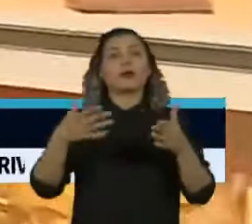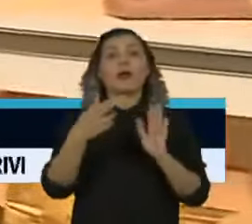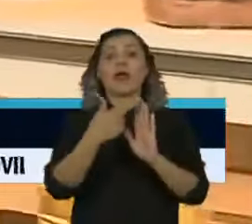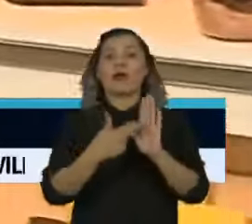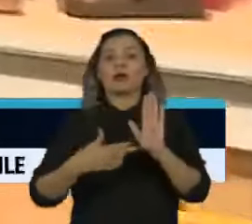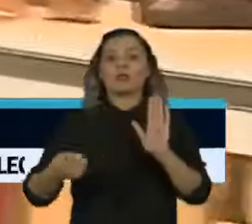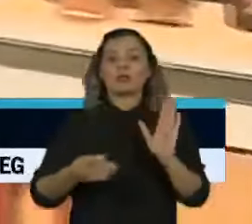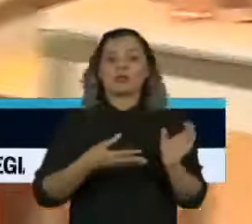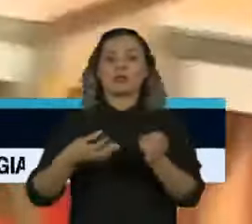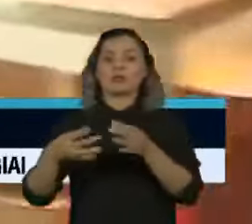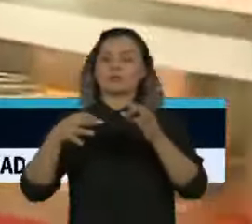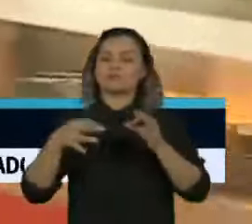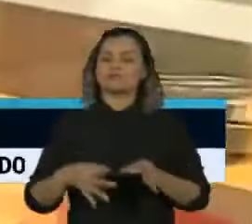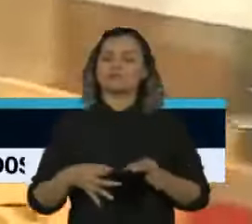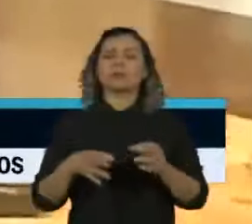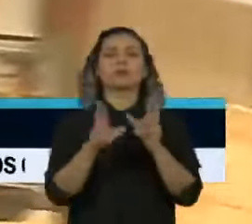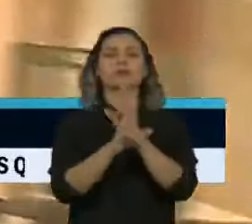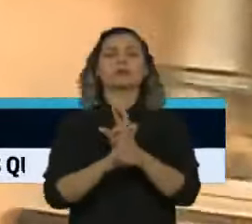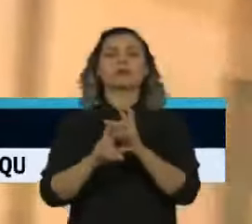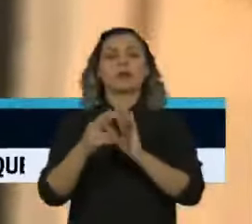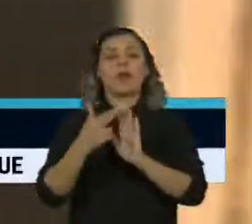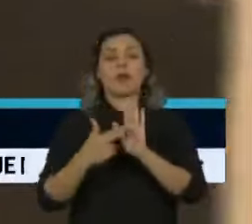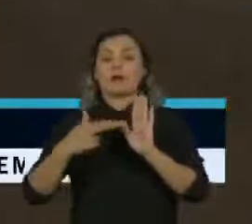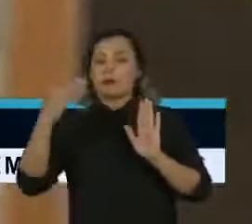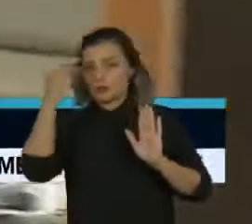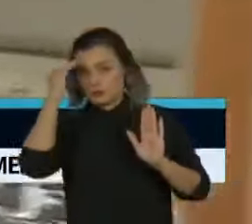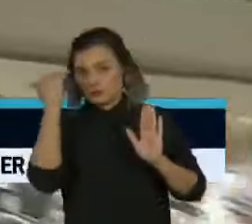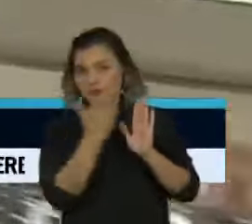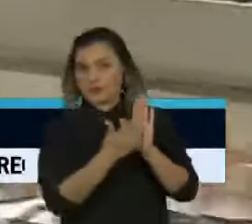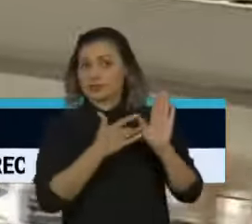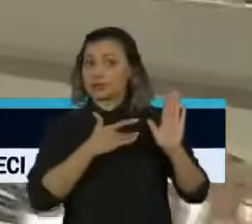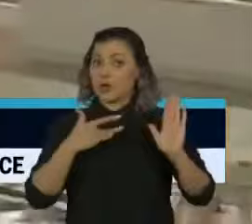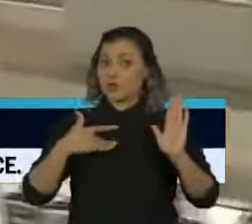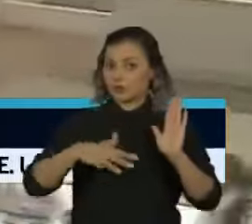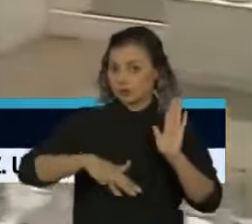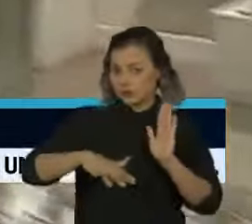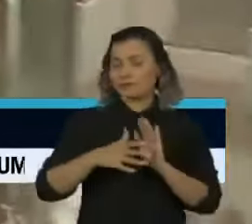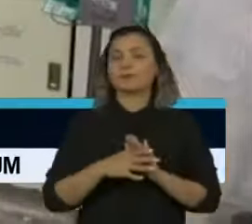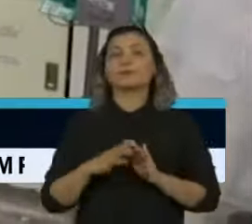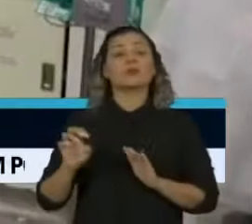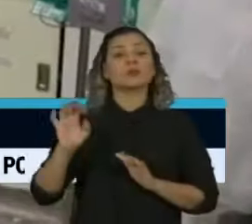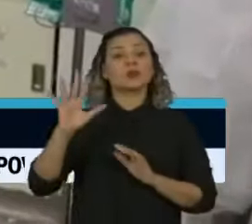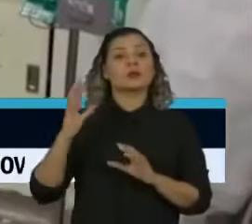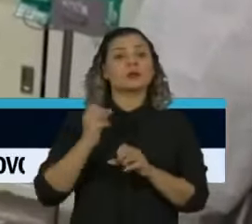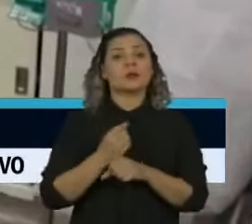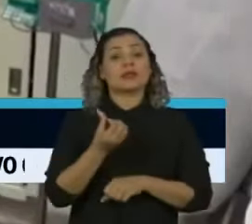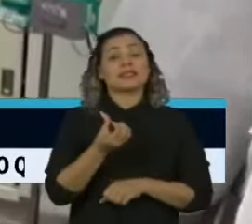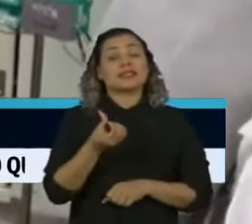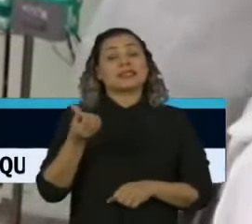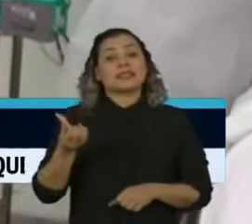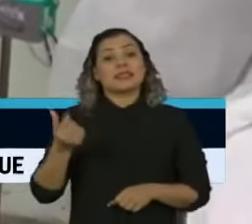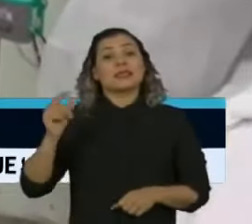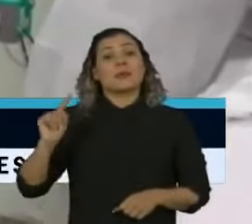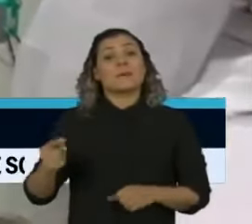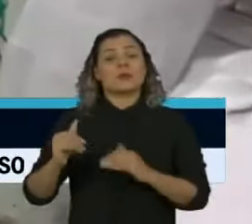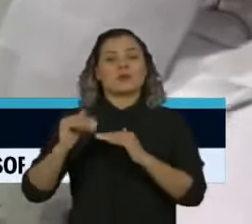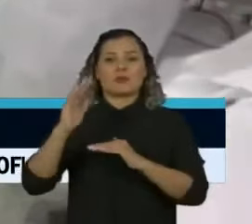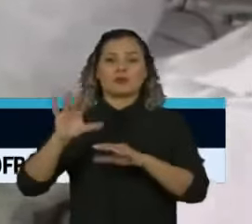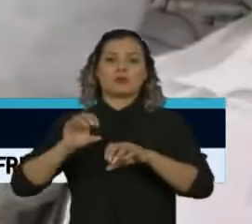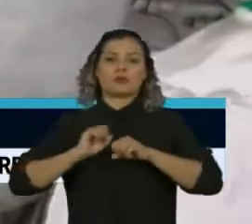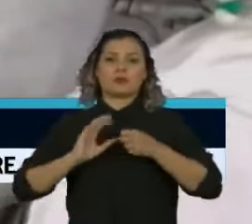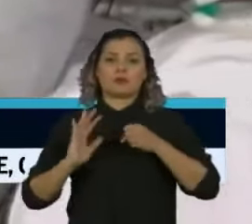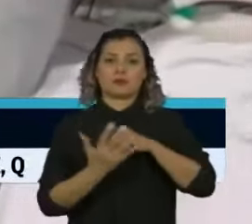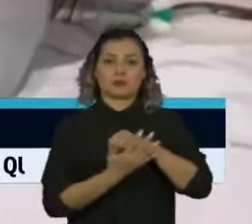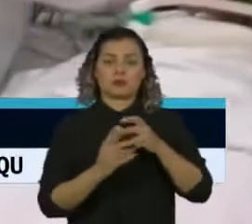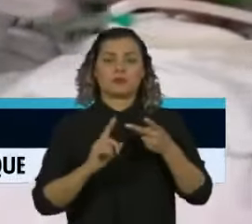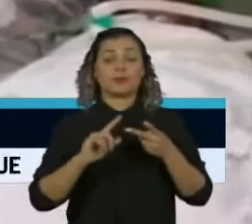novas regras para funcionamento segundo protocolos sanitários. O estado tem mais de 66 mil casos de Covid-19